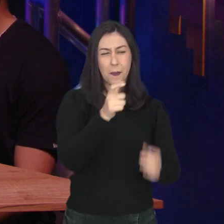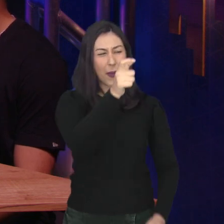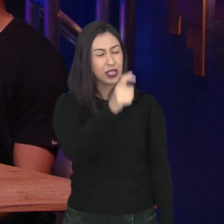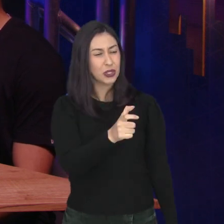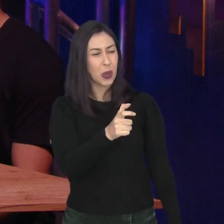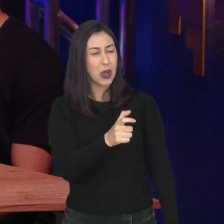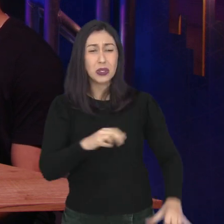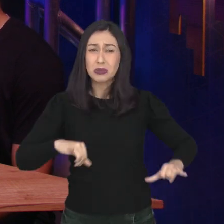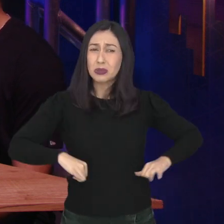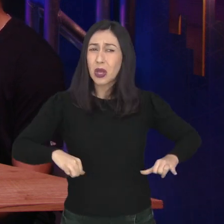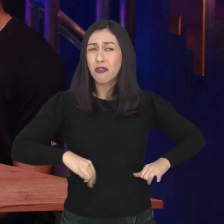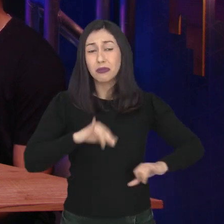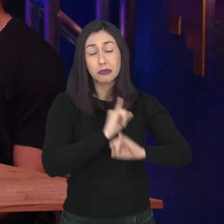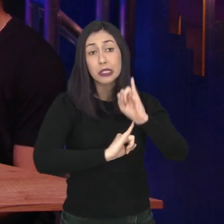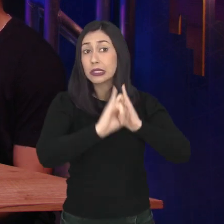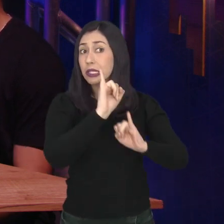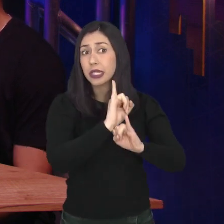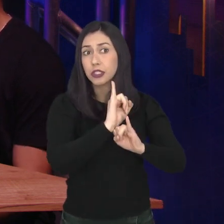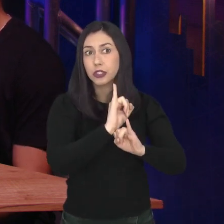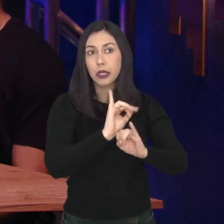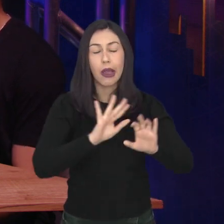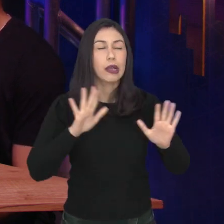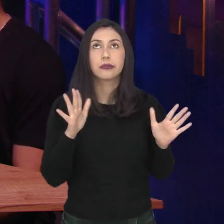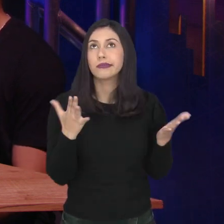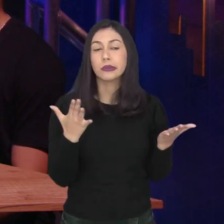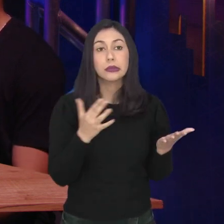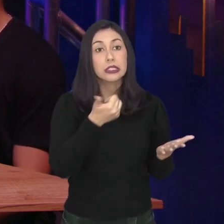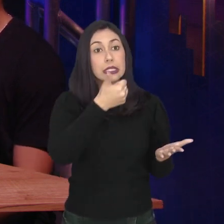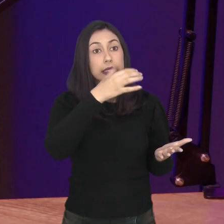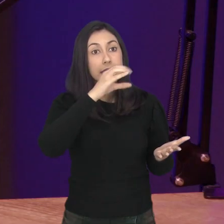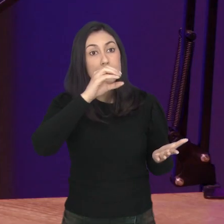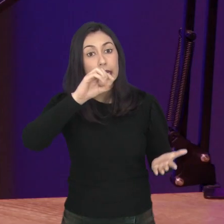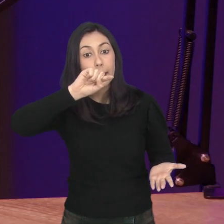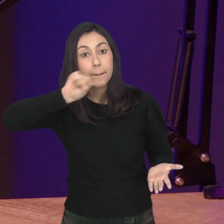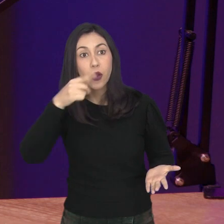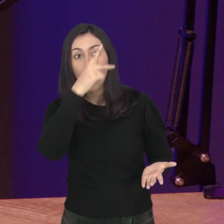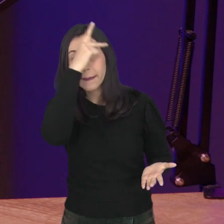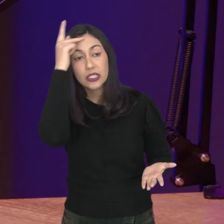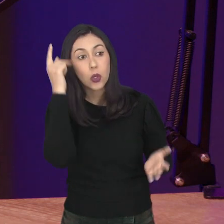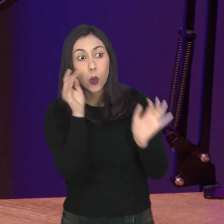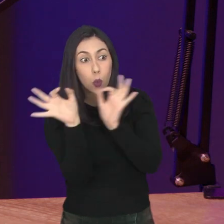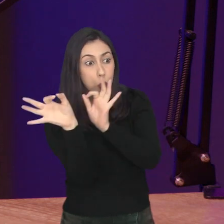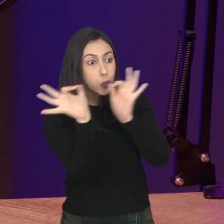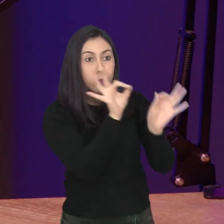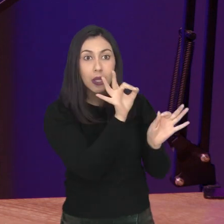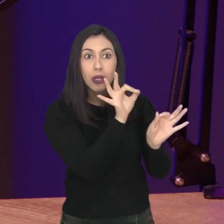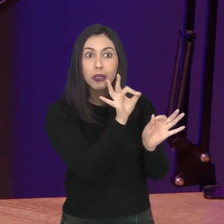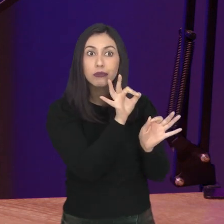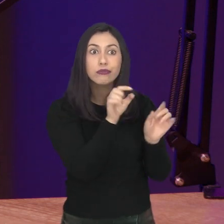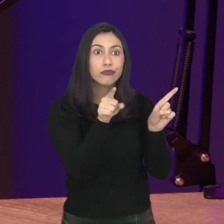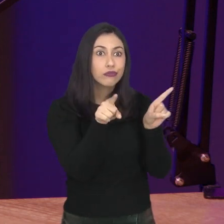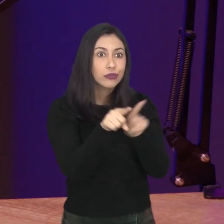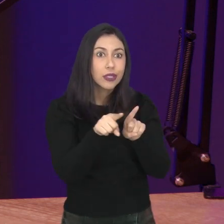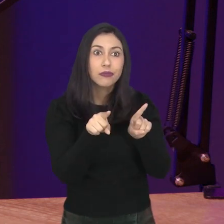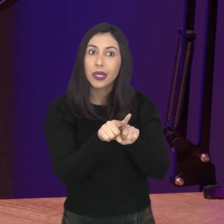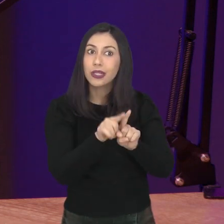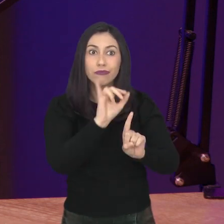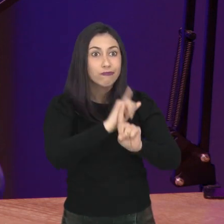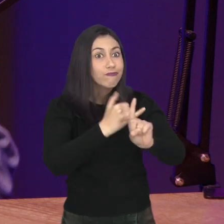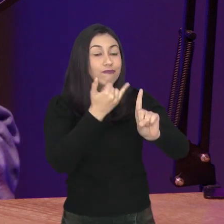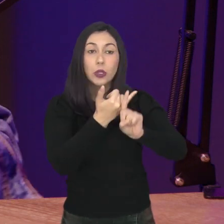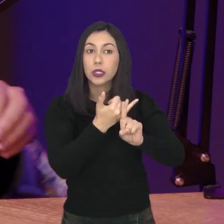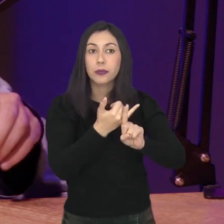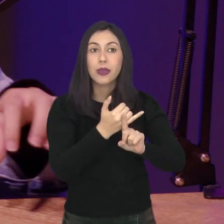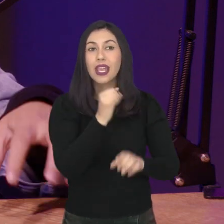na internet, mas, sei lá, 100 mil pessoas veem ao mesmo tempo, Então, isso também já é um caso.